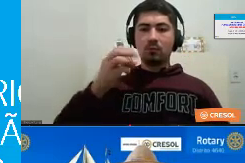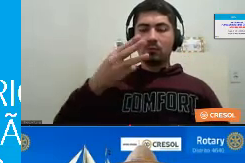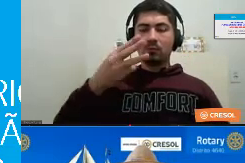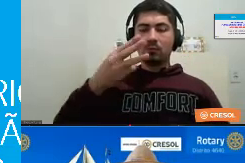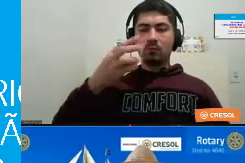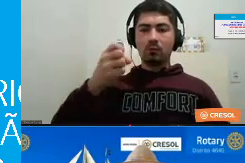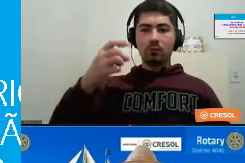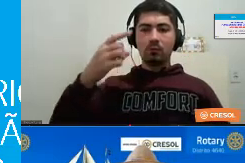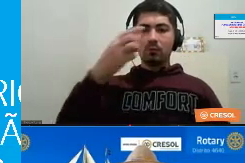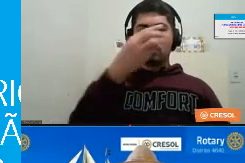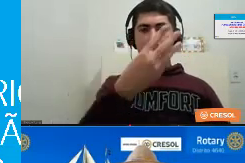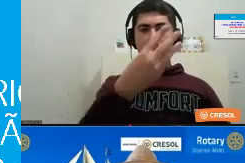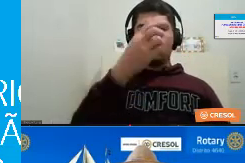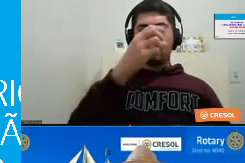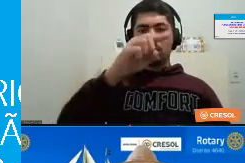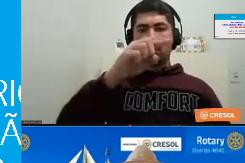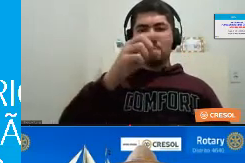dólares, totalizando